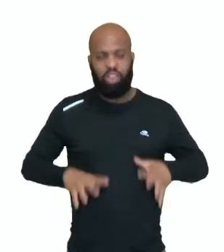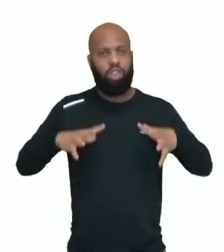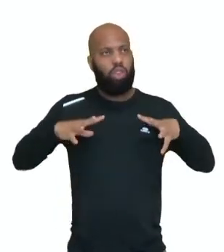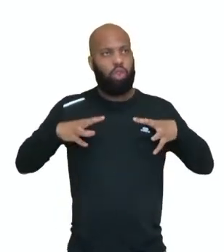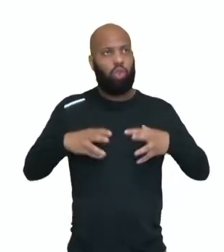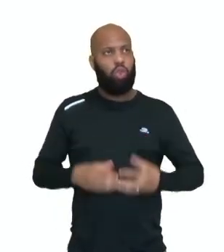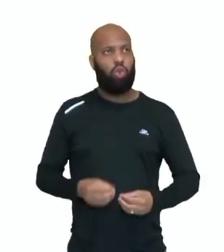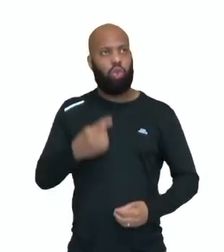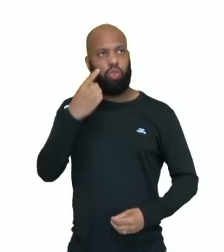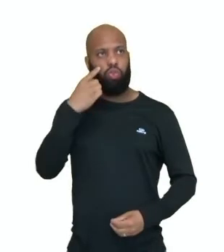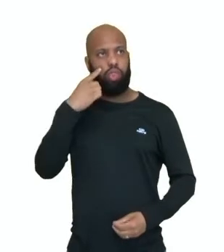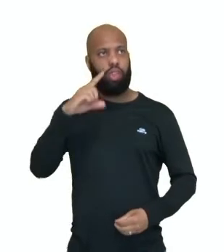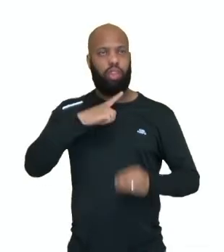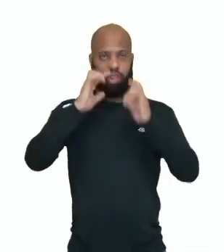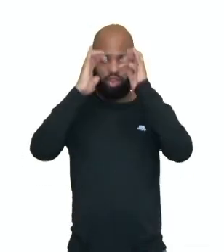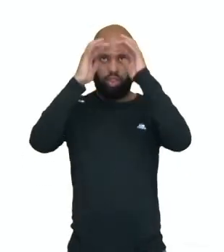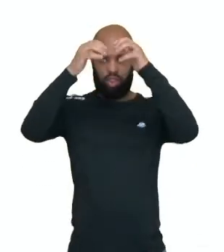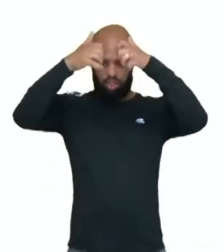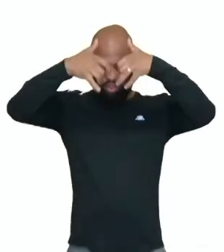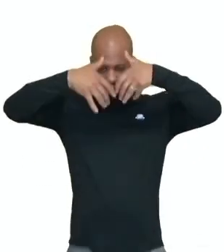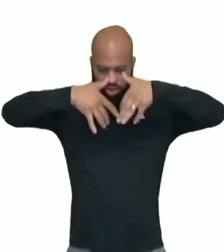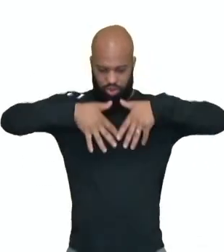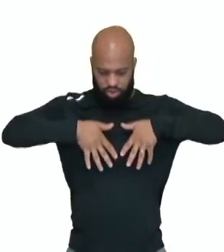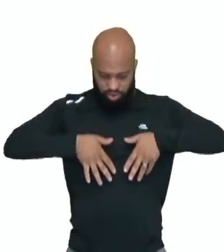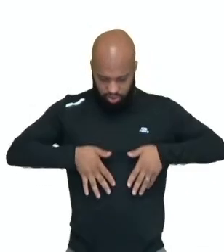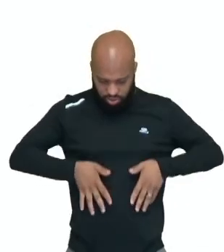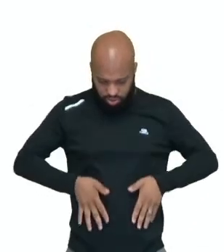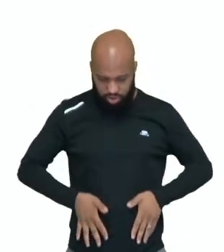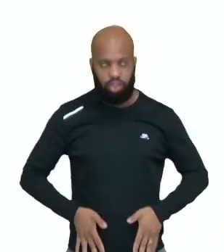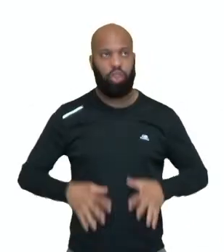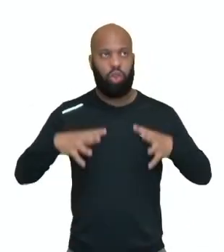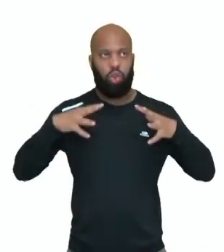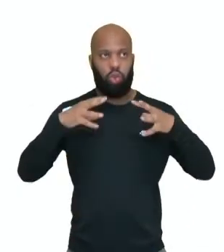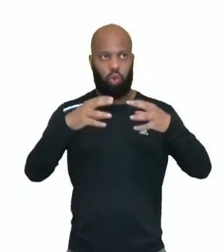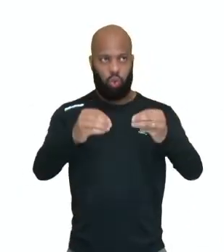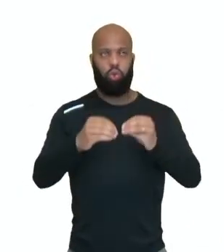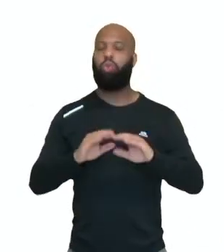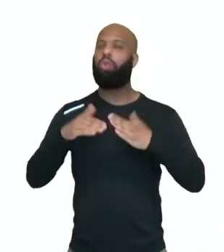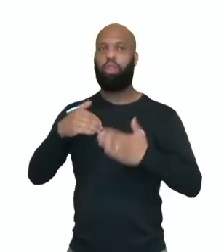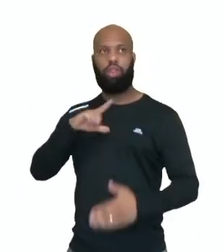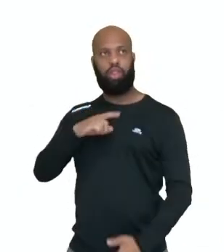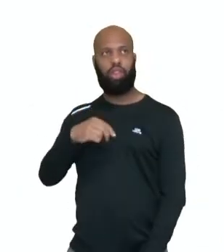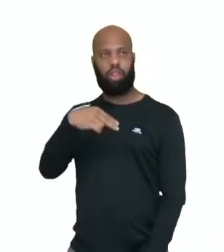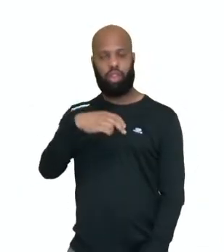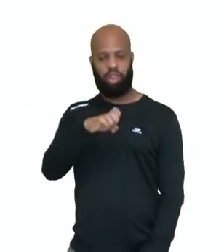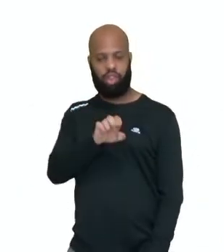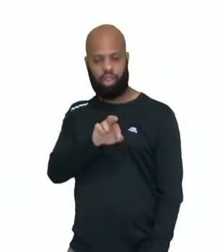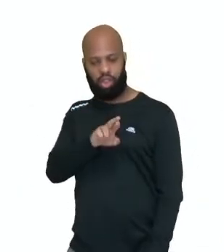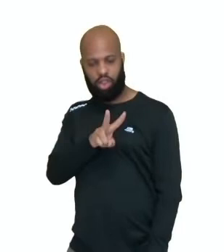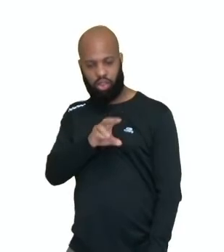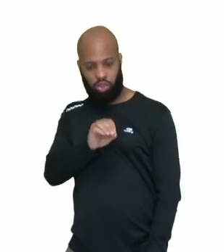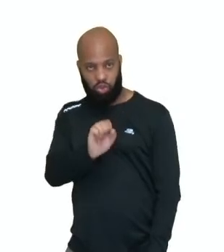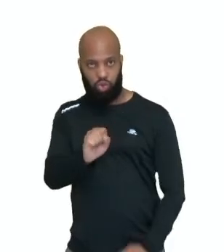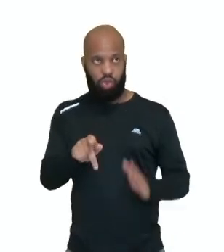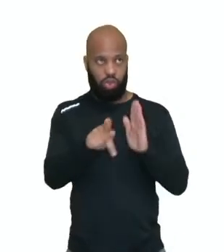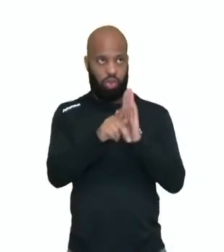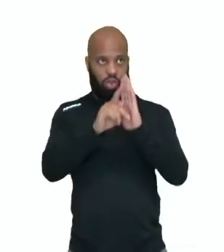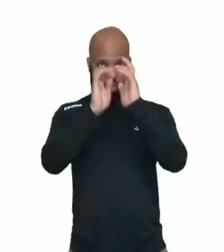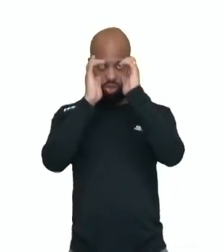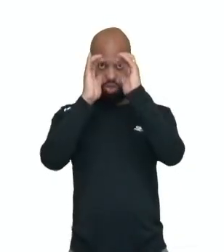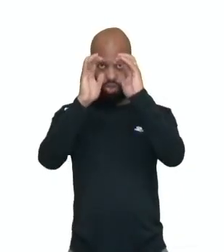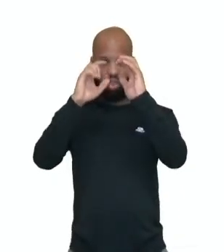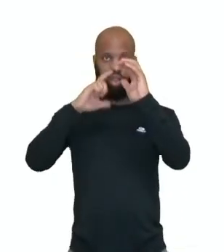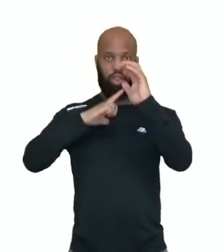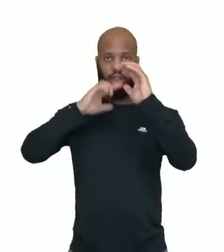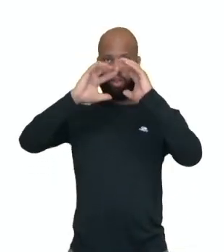GIF, saiu da medula espinal e se irradiou pelo corpo todo. Então, esses nervos aqui no crânio, né, no encéfalo, a gente vai